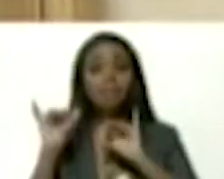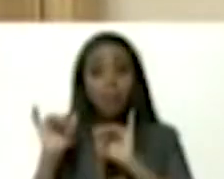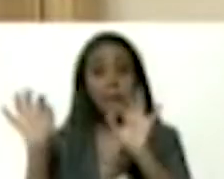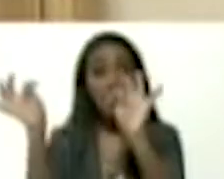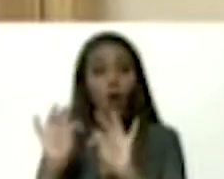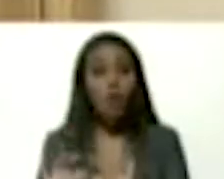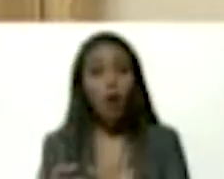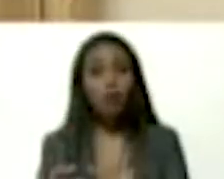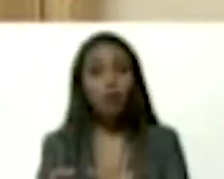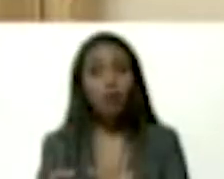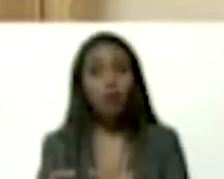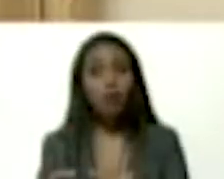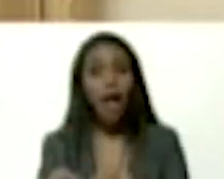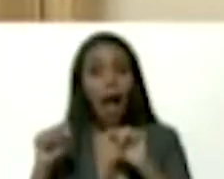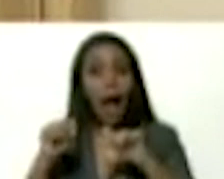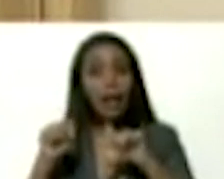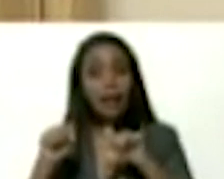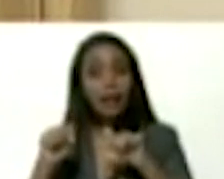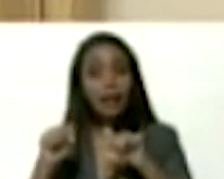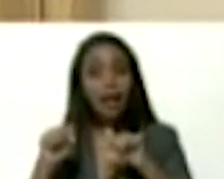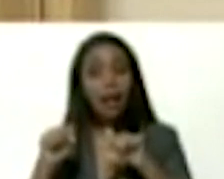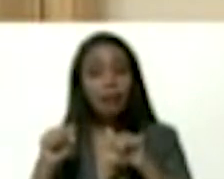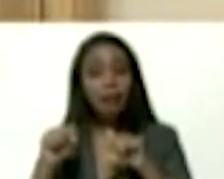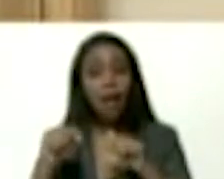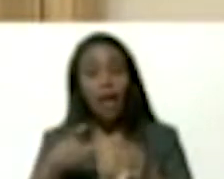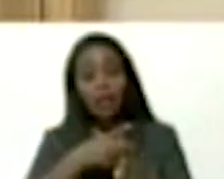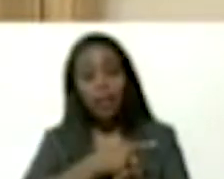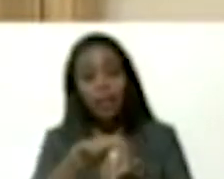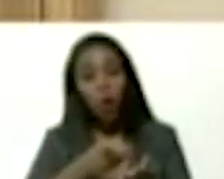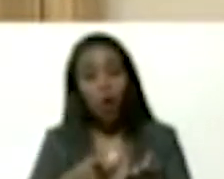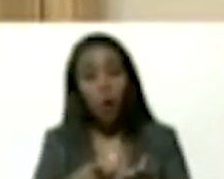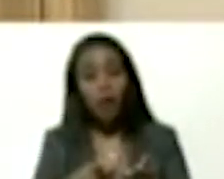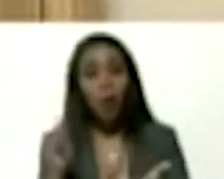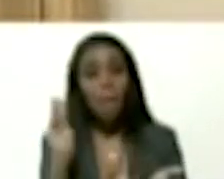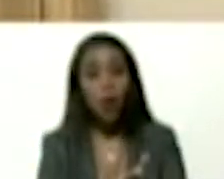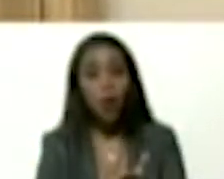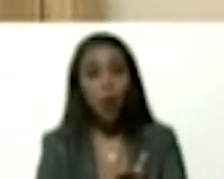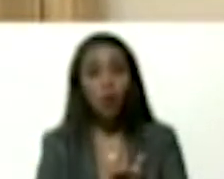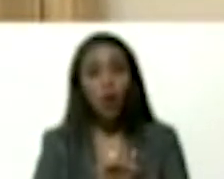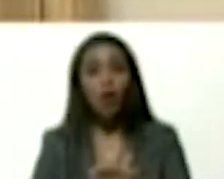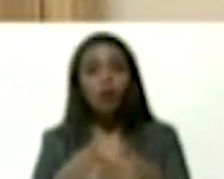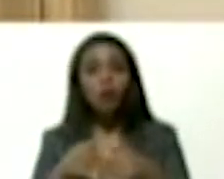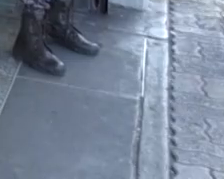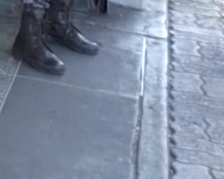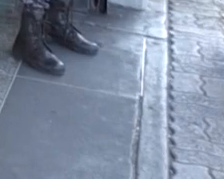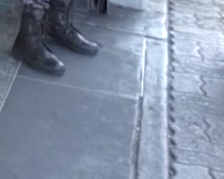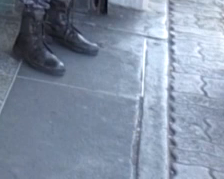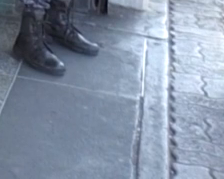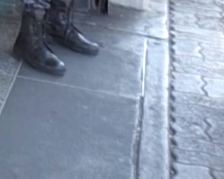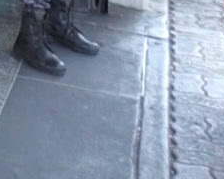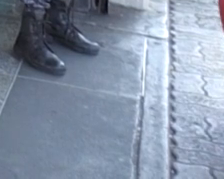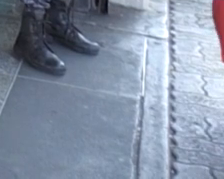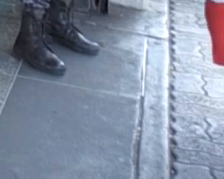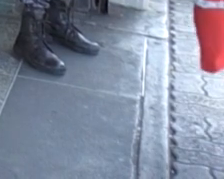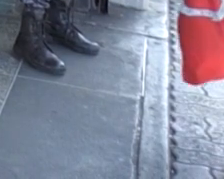seus assessores de conspirarem durante mais de 20 anos com a faca para o tráfico de drogas aos estados unidos além de maduro o